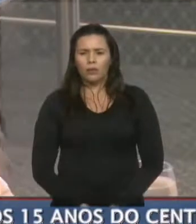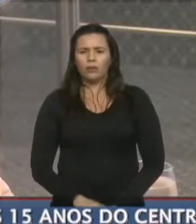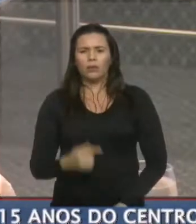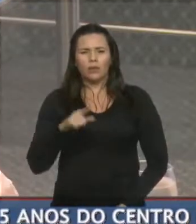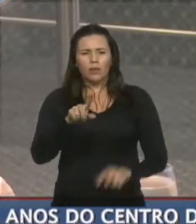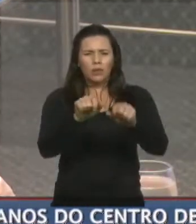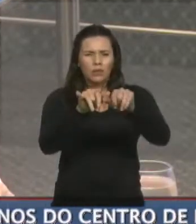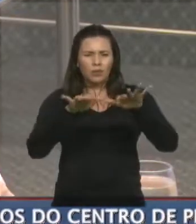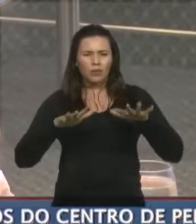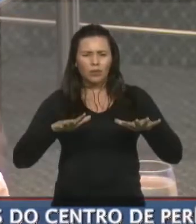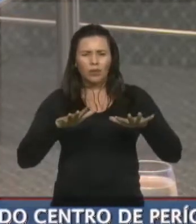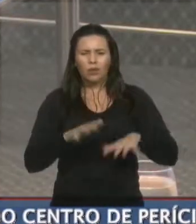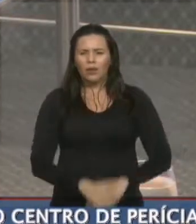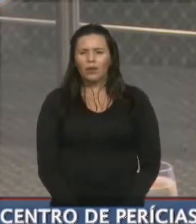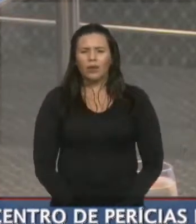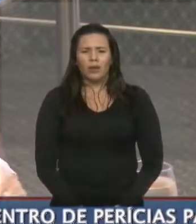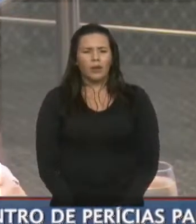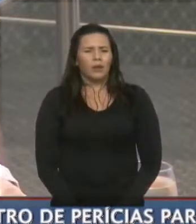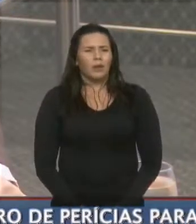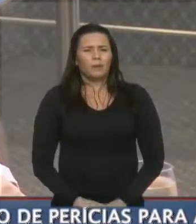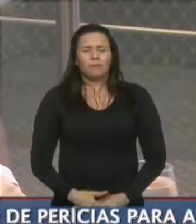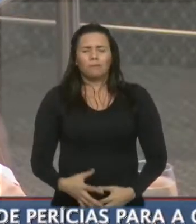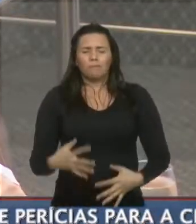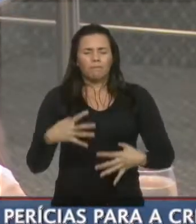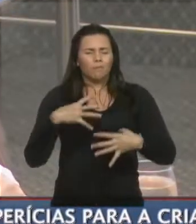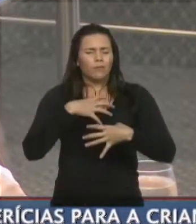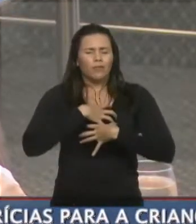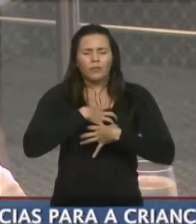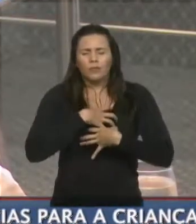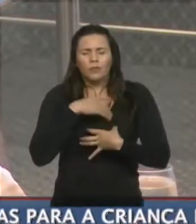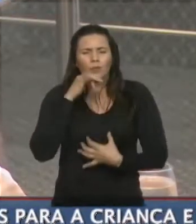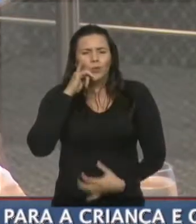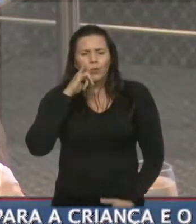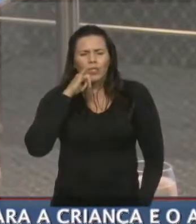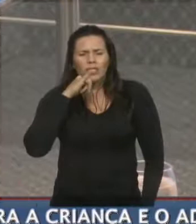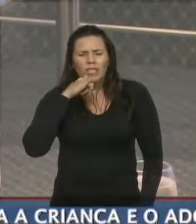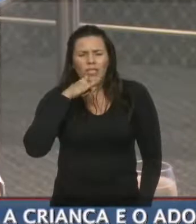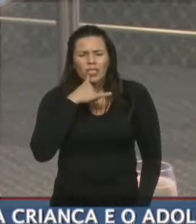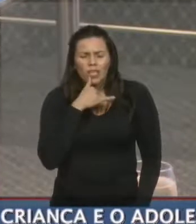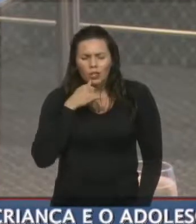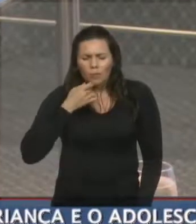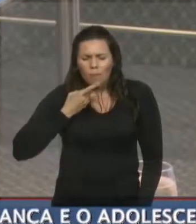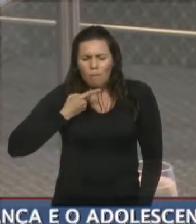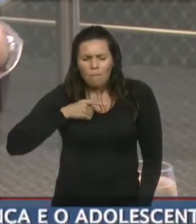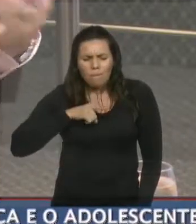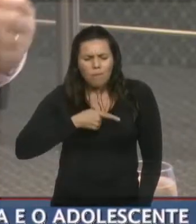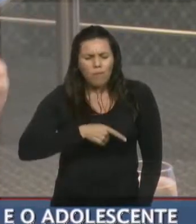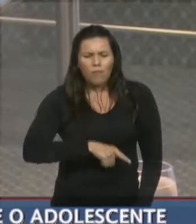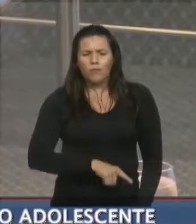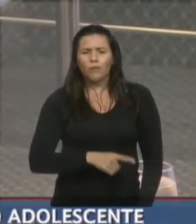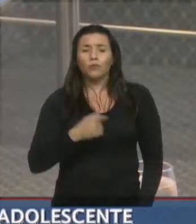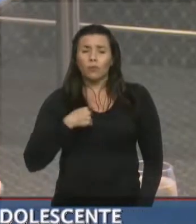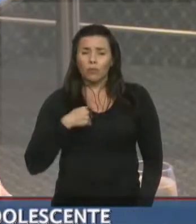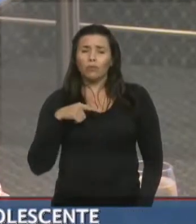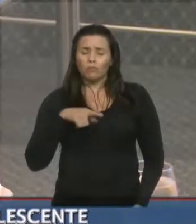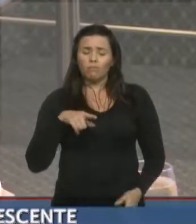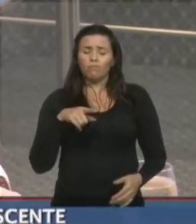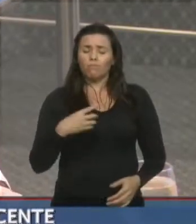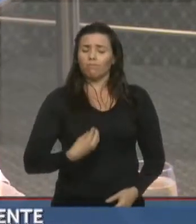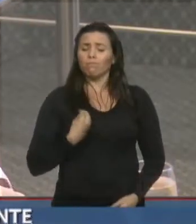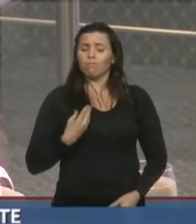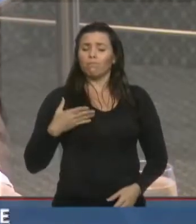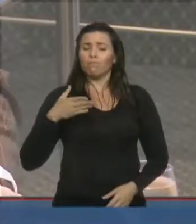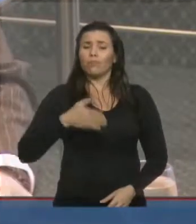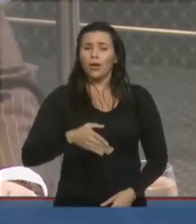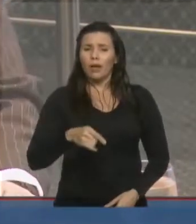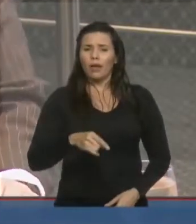de lá, vamos dizer assim, moído. Parecia que tinha trabalhado 2 dias seguidos. Por